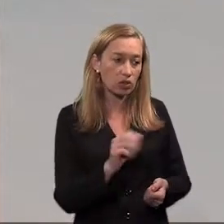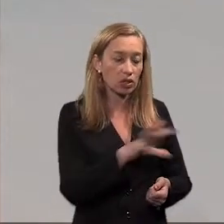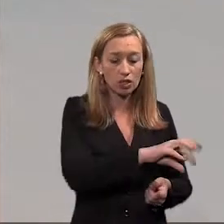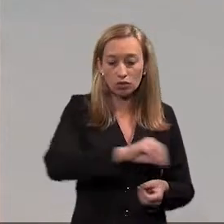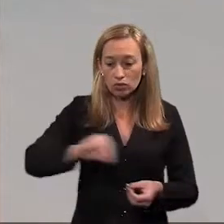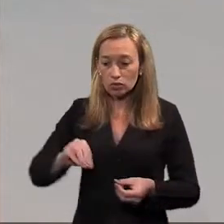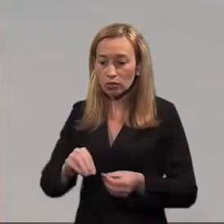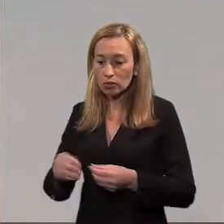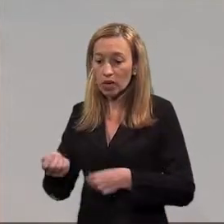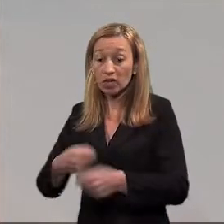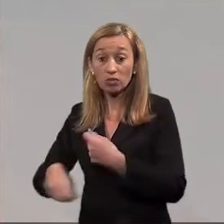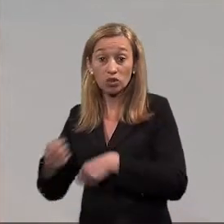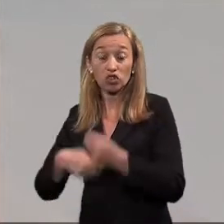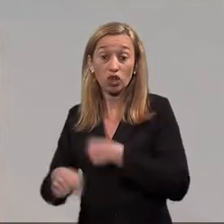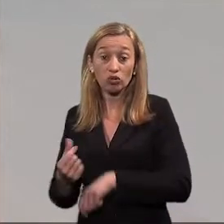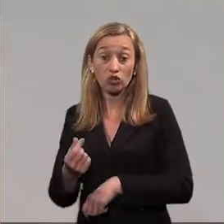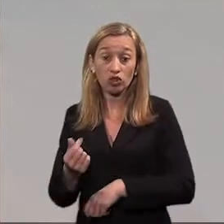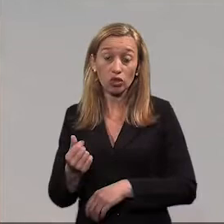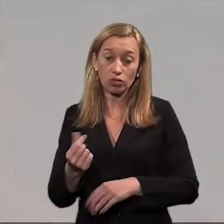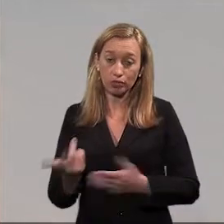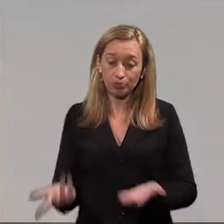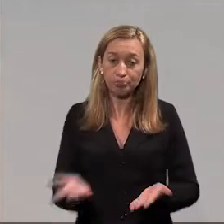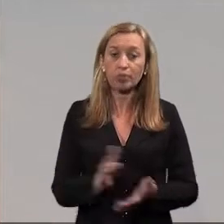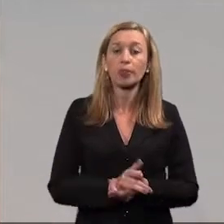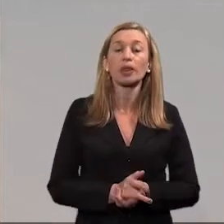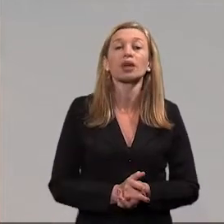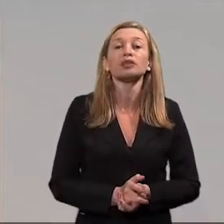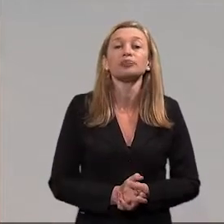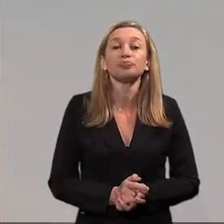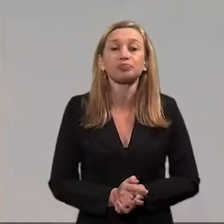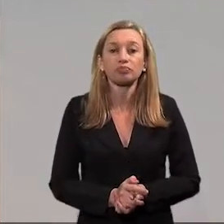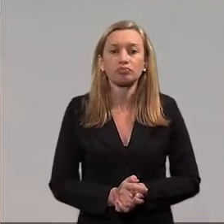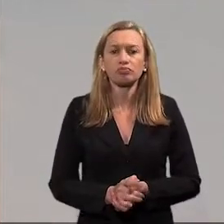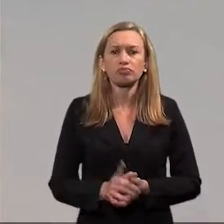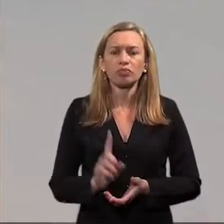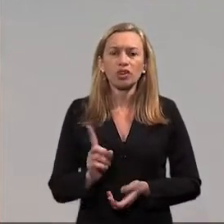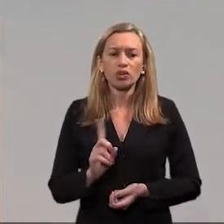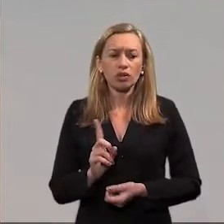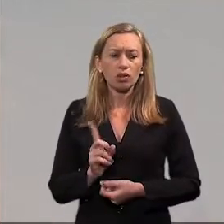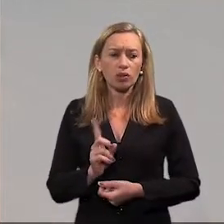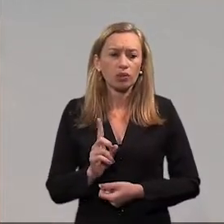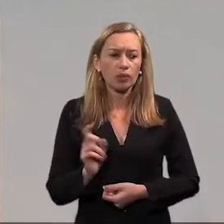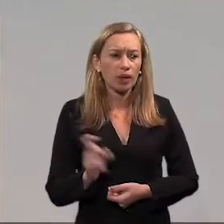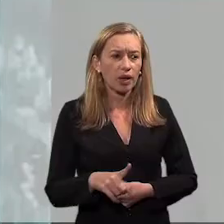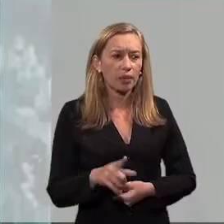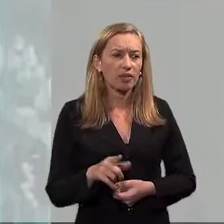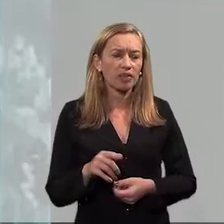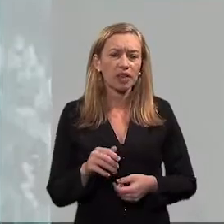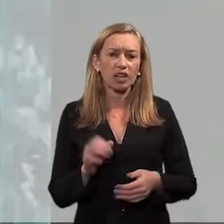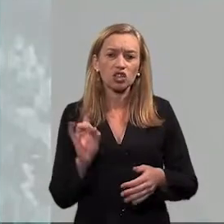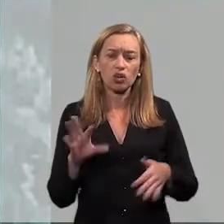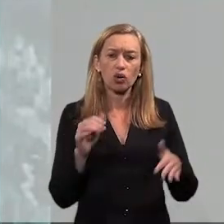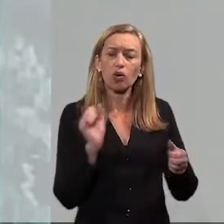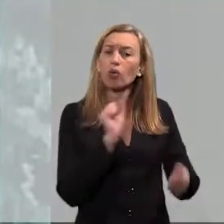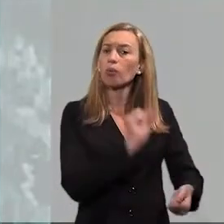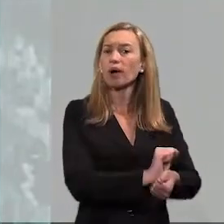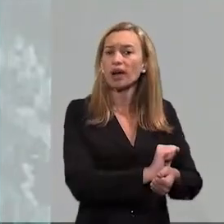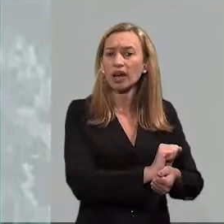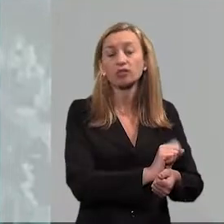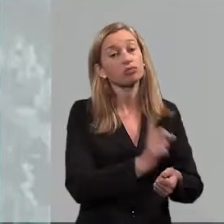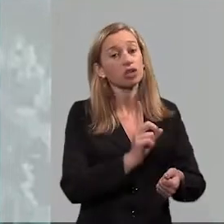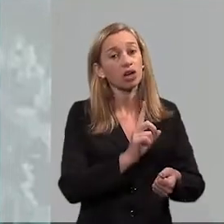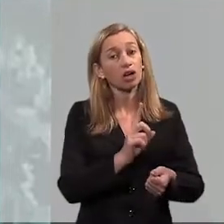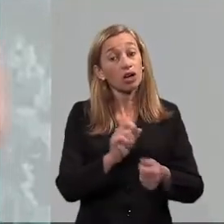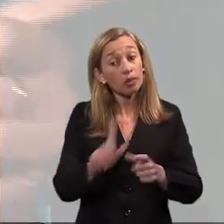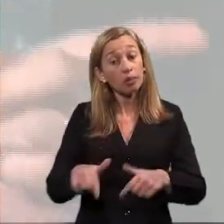aquele dinheiro, diminuindo assim o déficit do lado de lá. Quanto mais... E não é para ficar sendo aportado num regime deficitário,